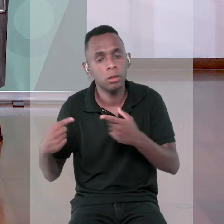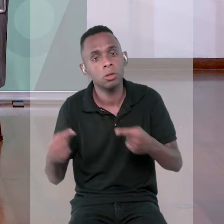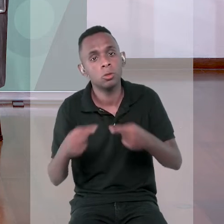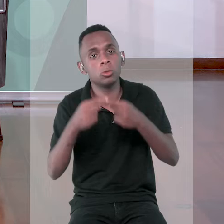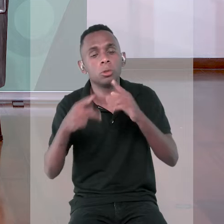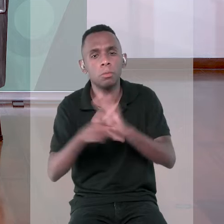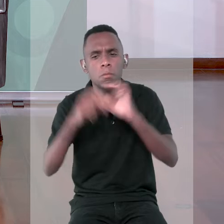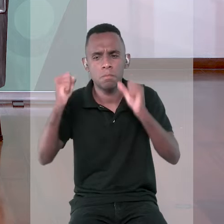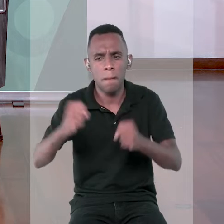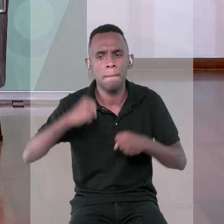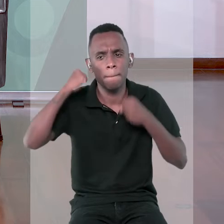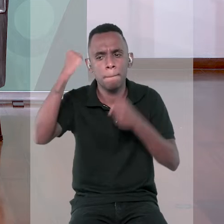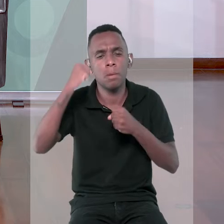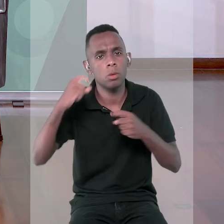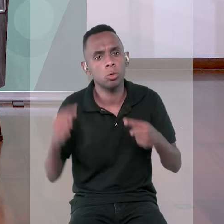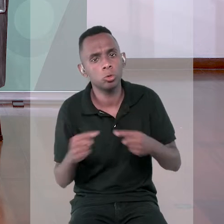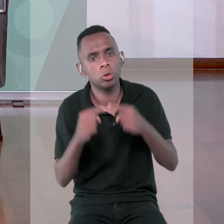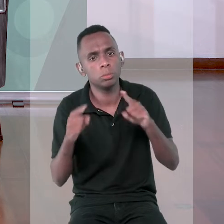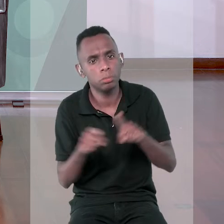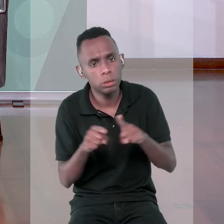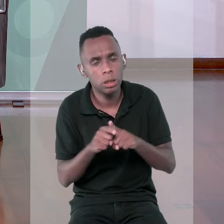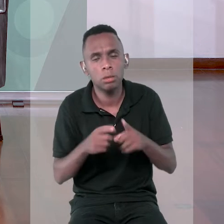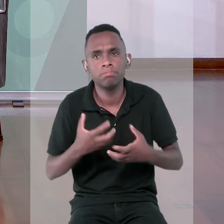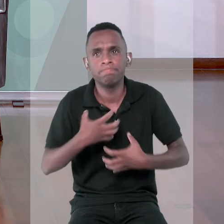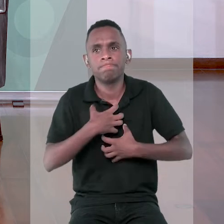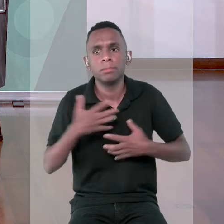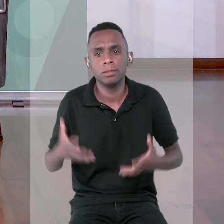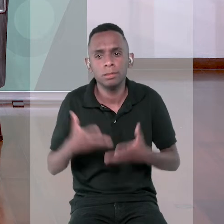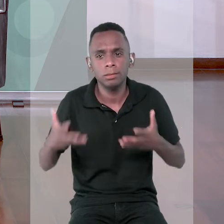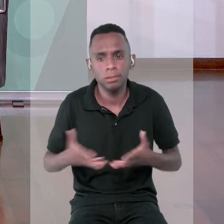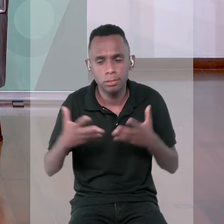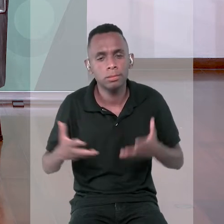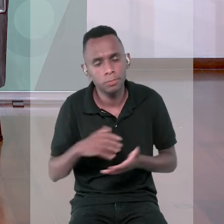de heroísmo, o tipo de inspiração.